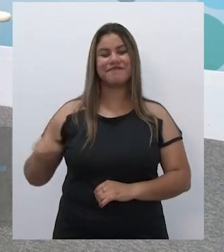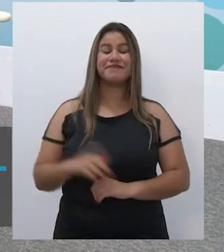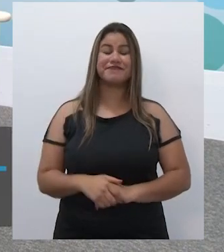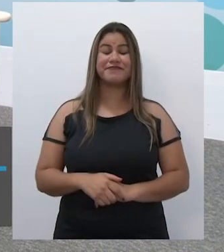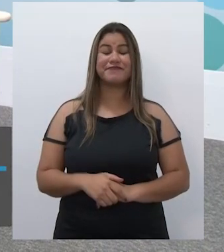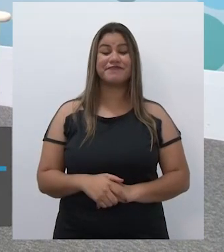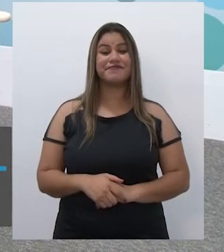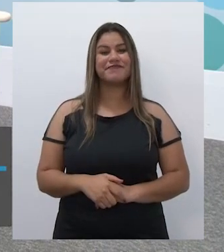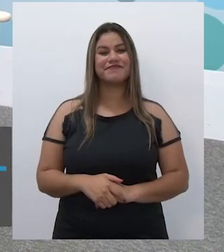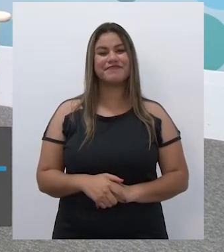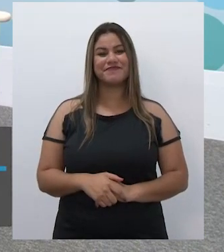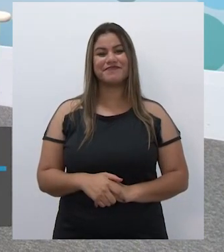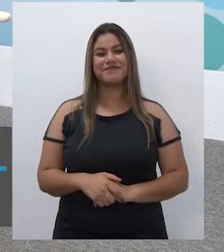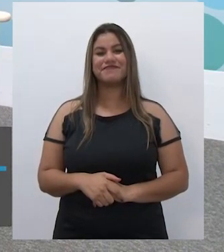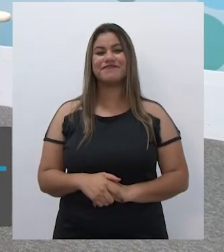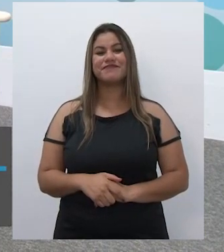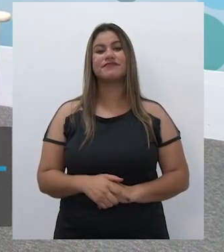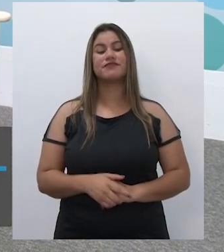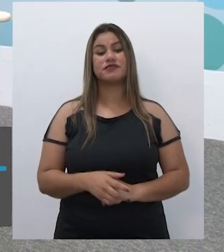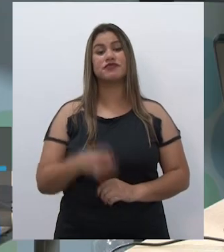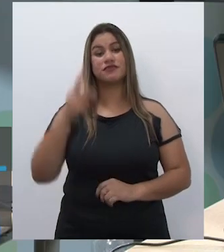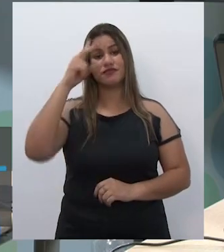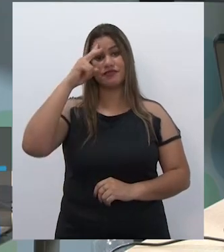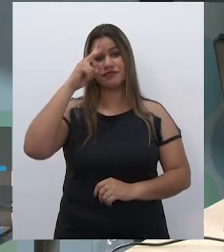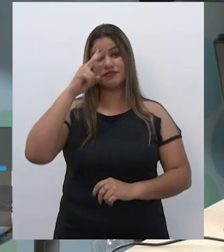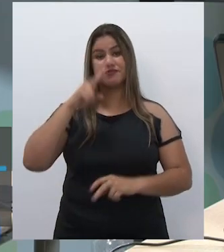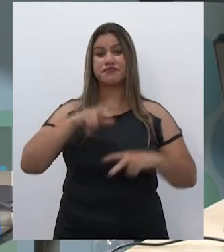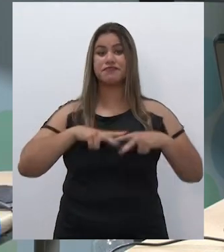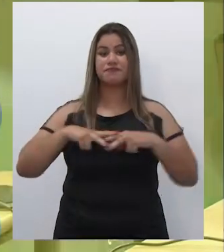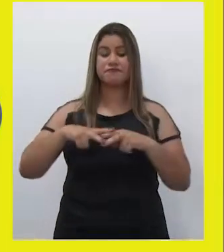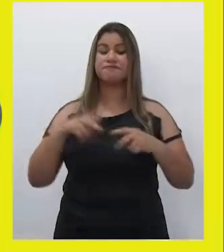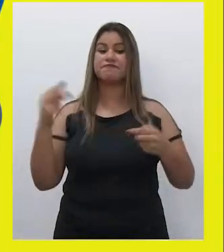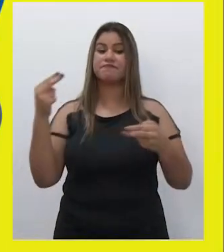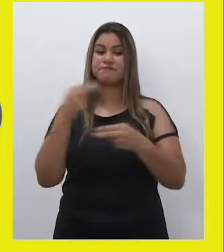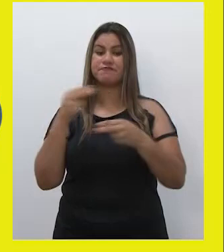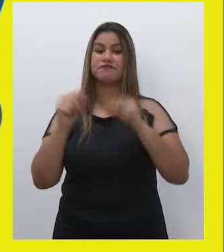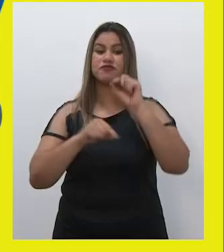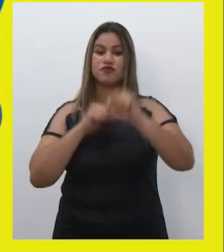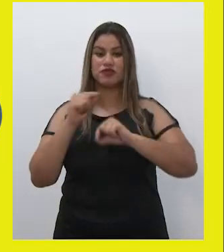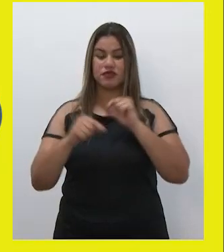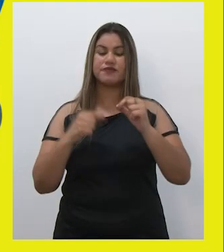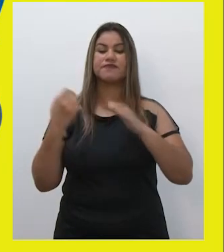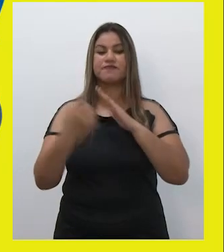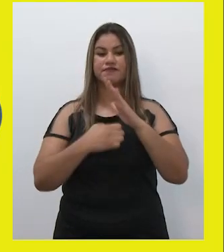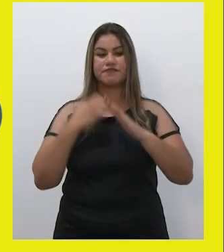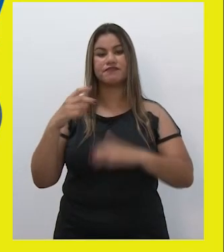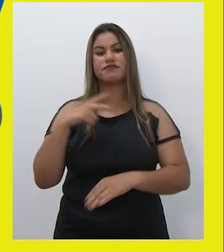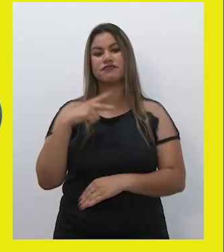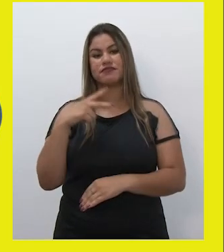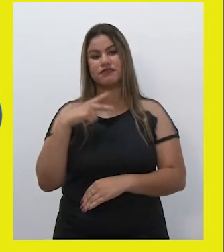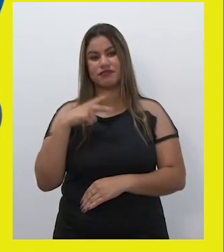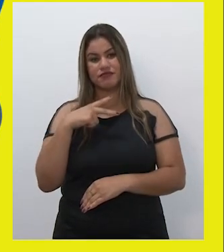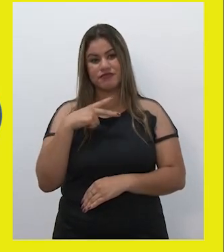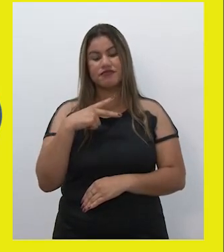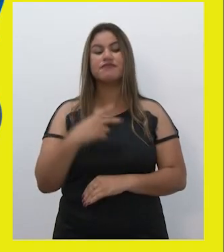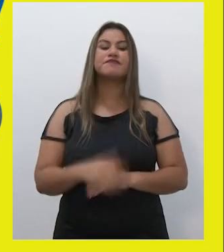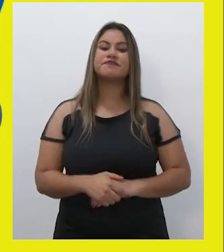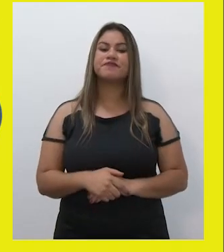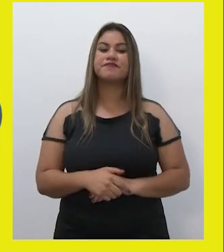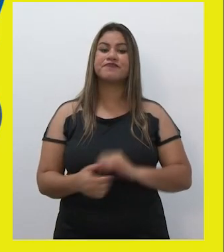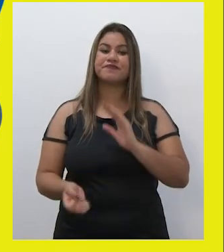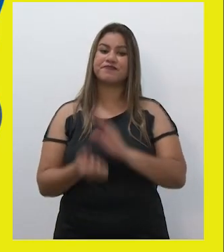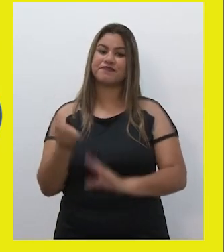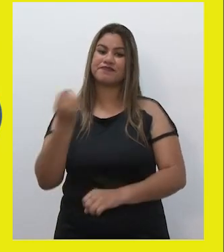lá, gente. Vamos, então, recapitular quem é o SEBRAE. O SEBRAE é uma entidade privada sem fins lucrativos,